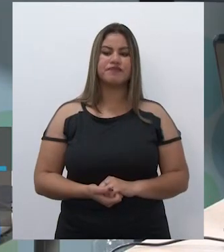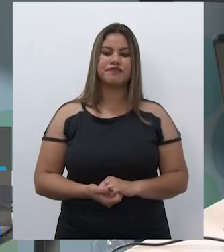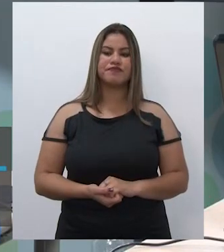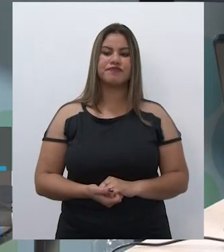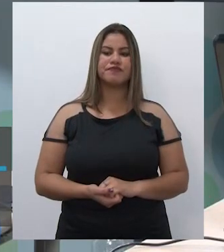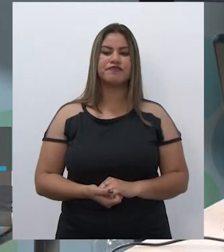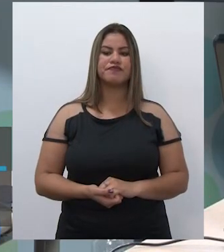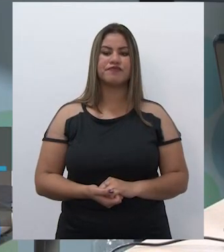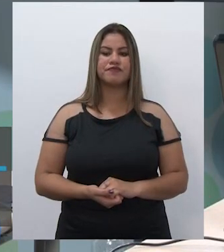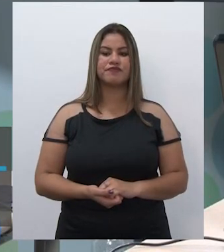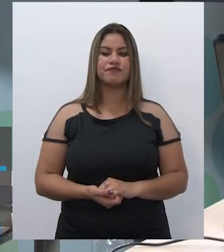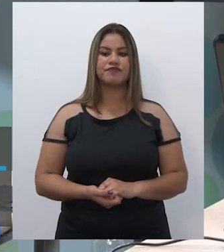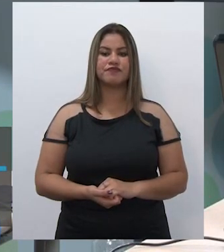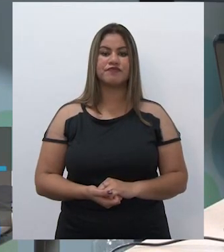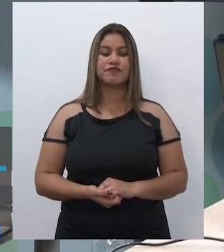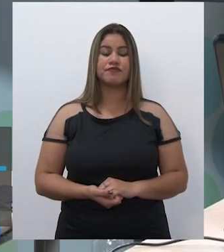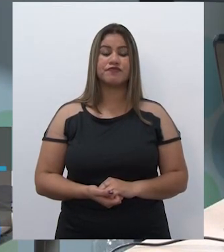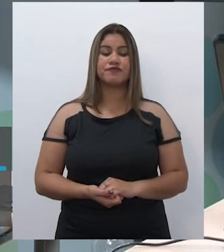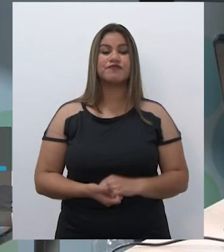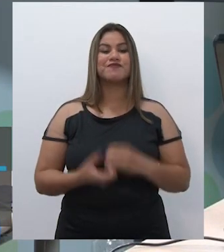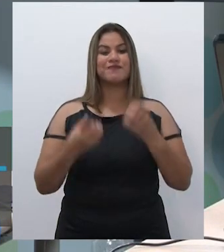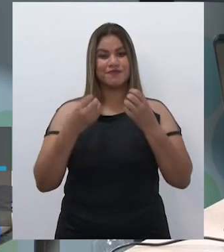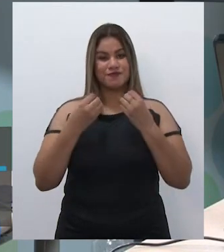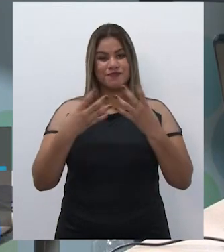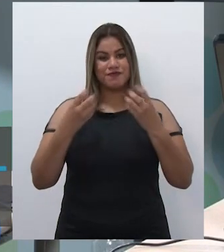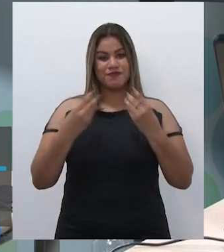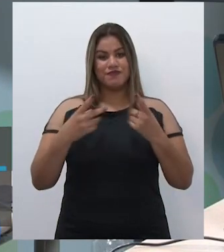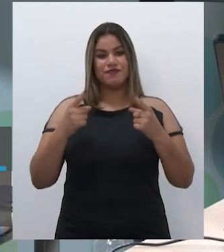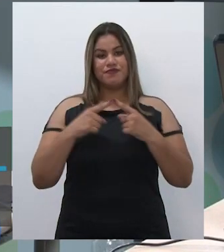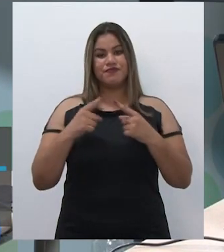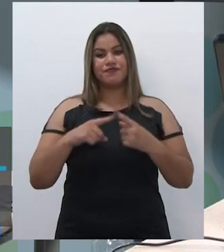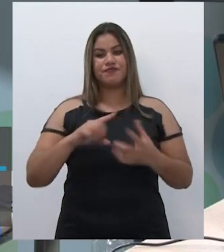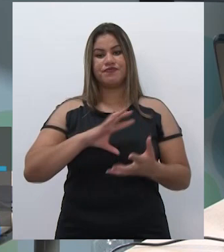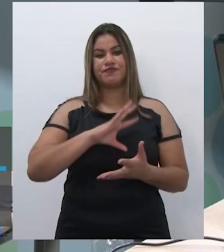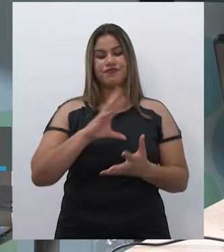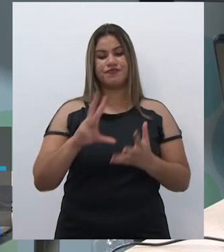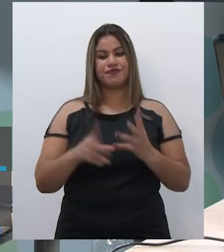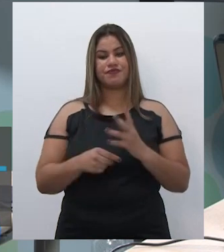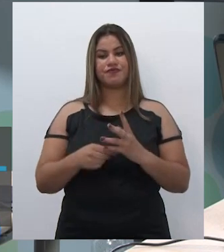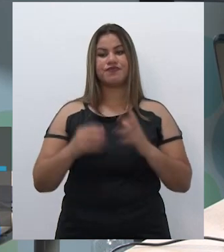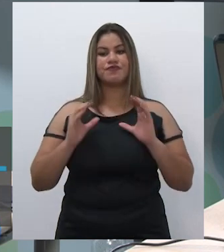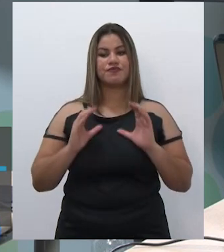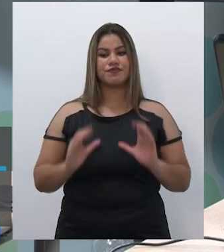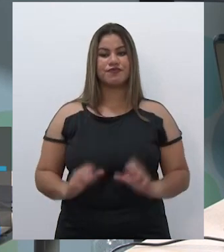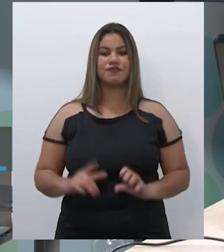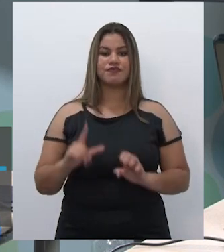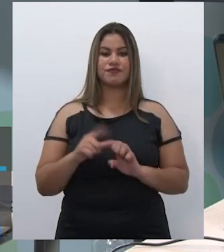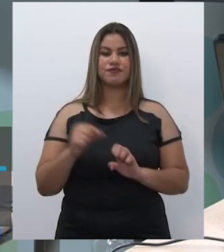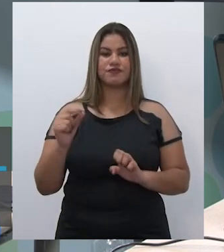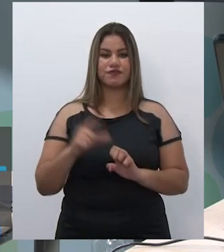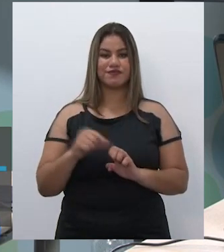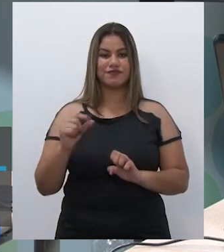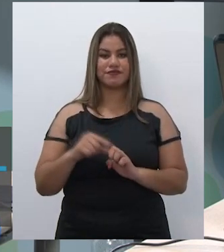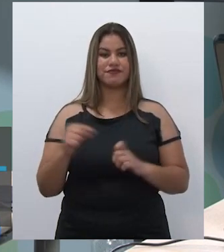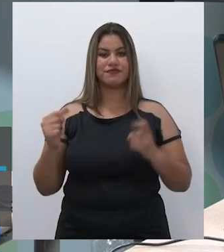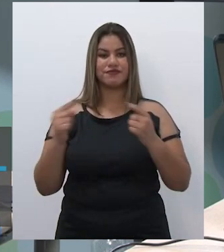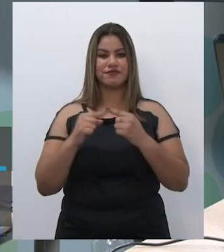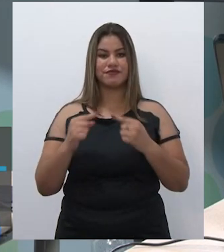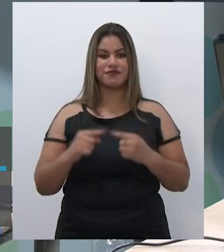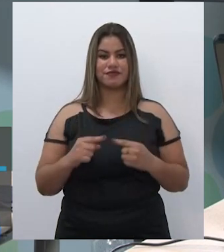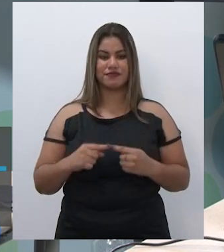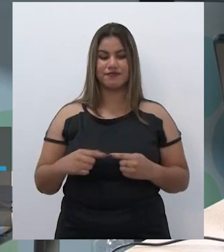Muito bom, professor Anderson. A gente fez aí relembramos, né, todos os comportamentos empreendedores que nós vimos